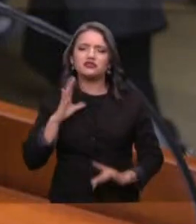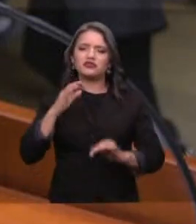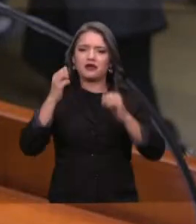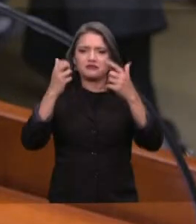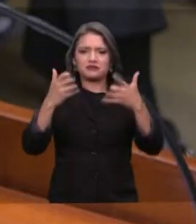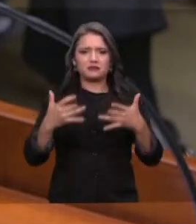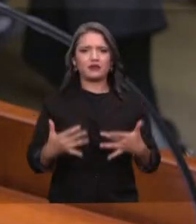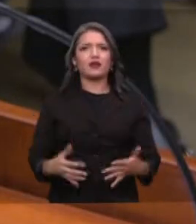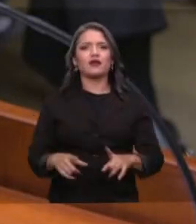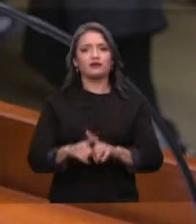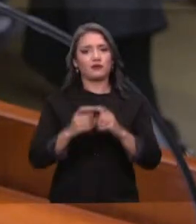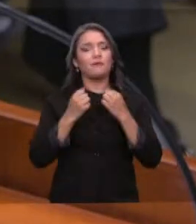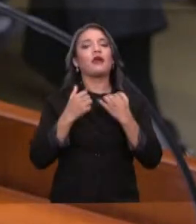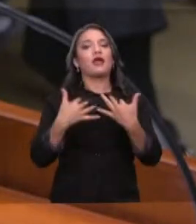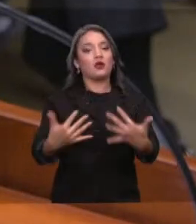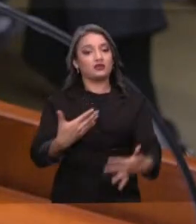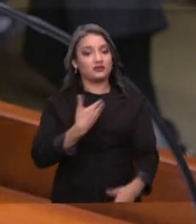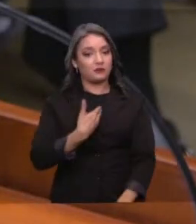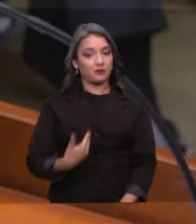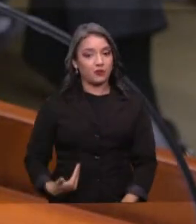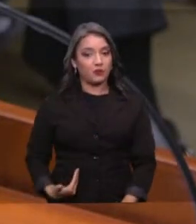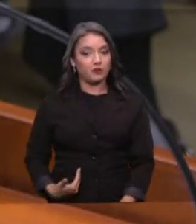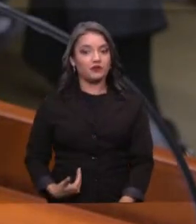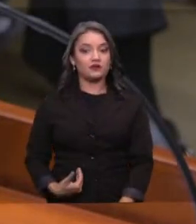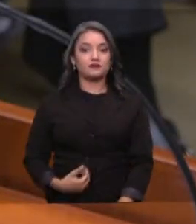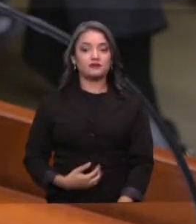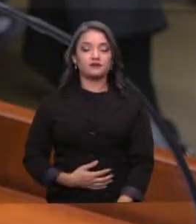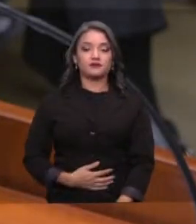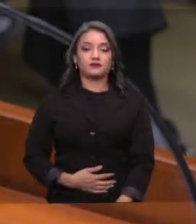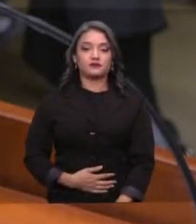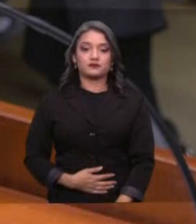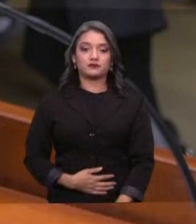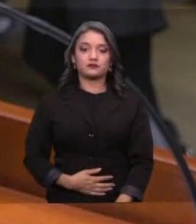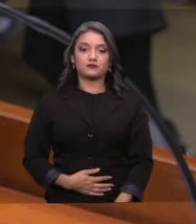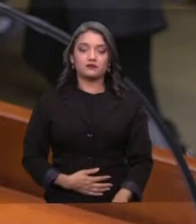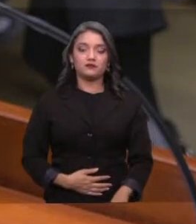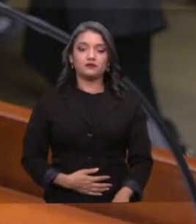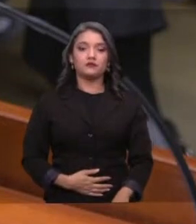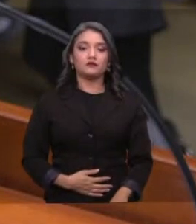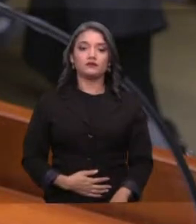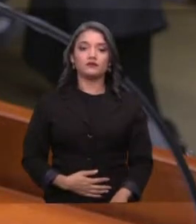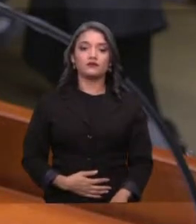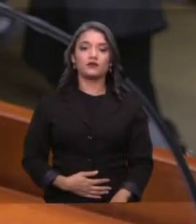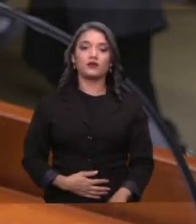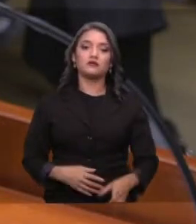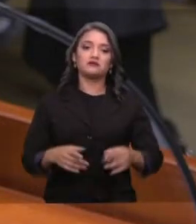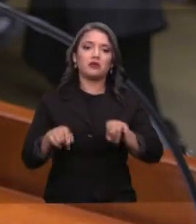exposições na audiência pública, e que desse fenômeno da dissonância cognitiva decorrem basicamente